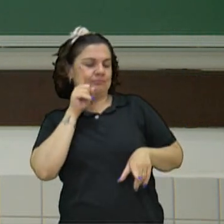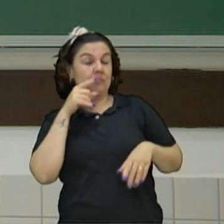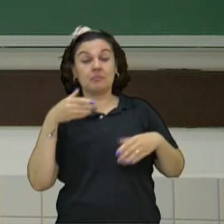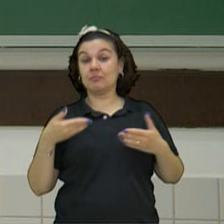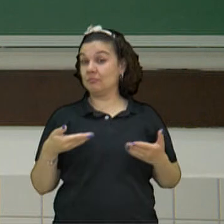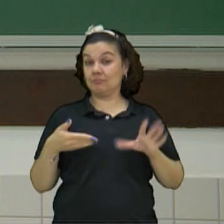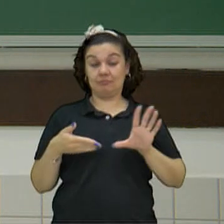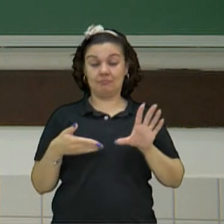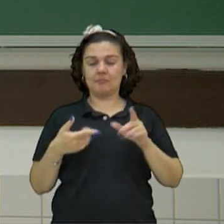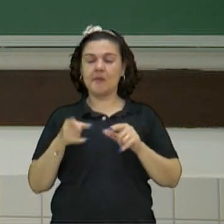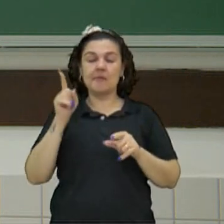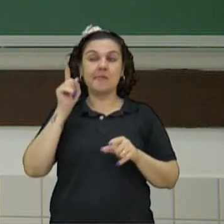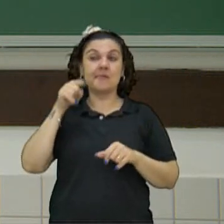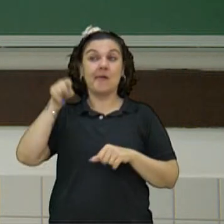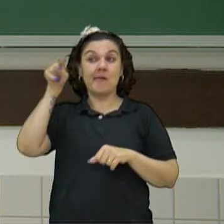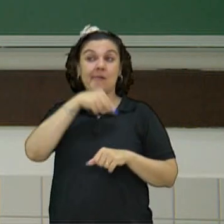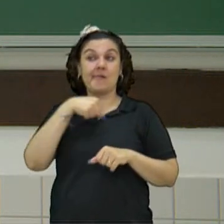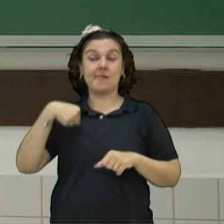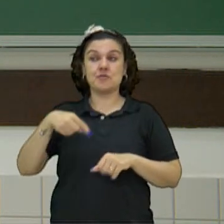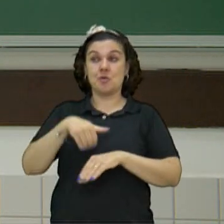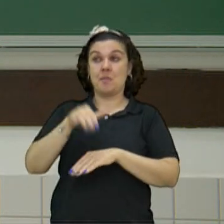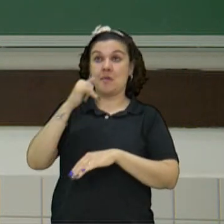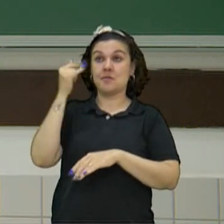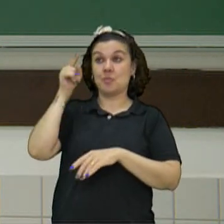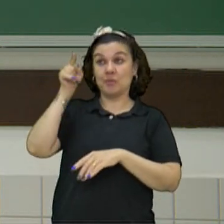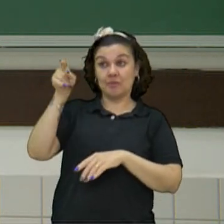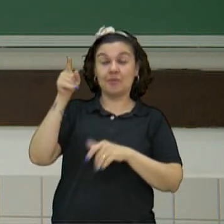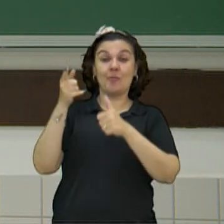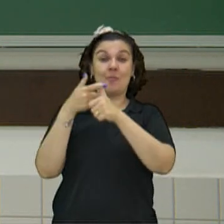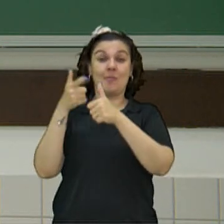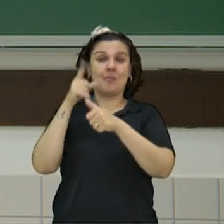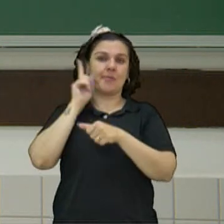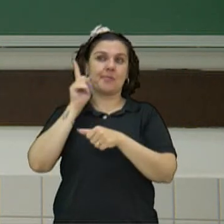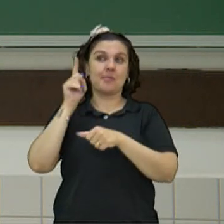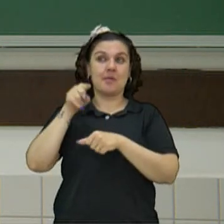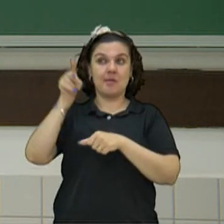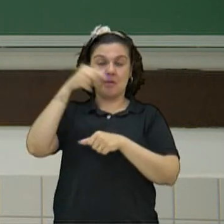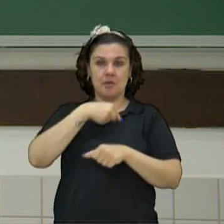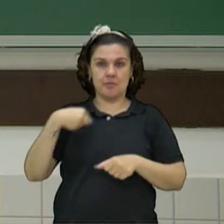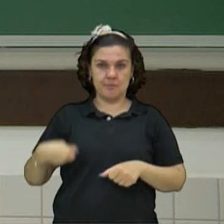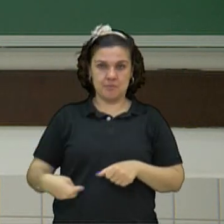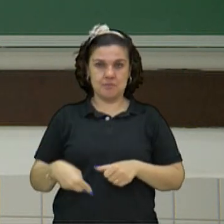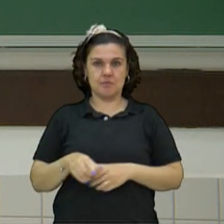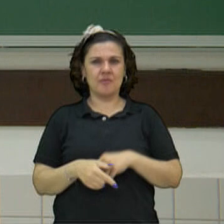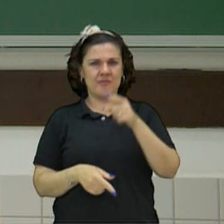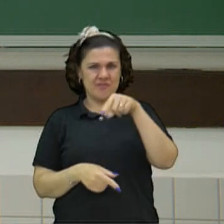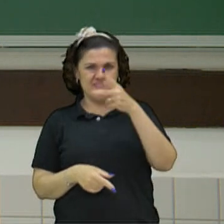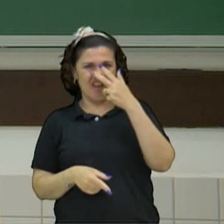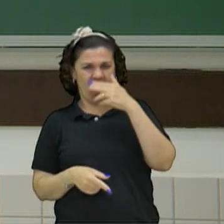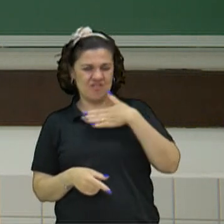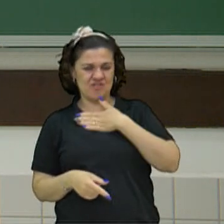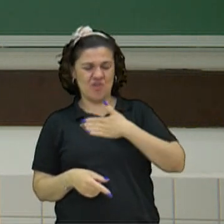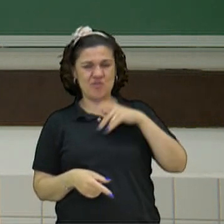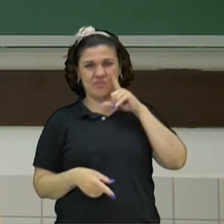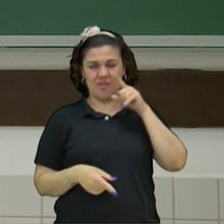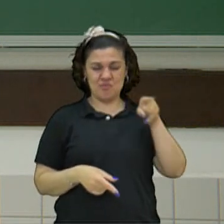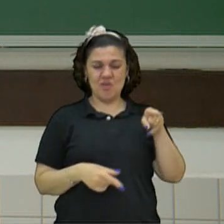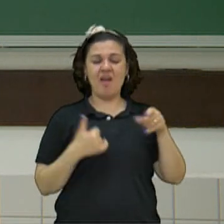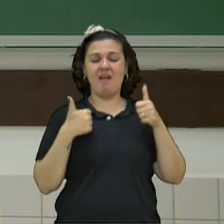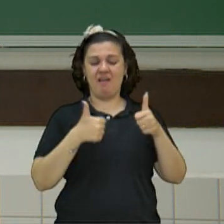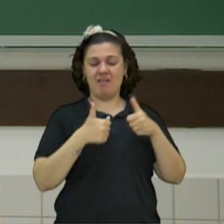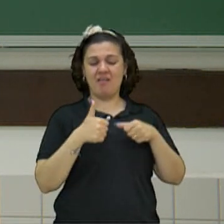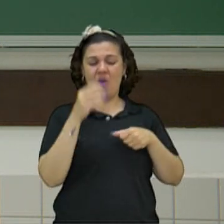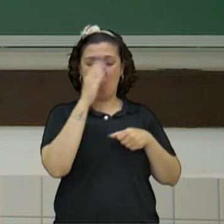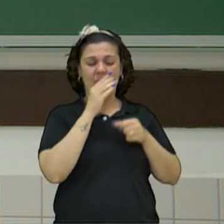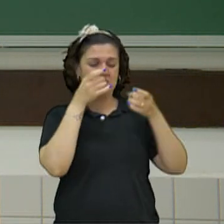tornou mais importante para nós, deixando os Estados Unidos de lado. Você acha que os Estados Unidos gostaram dessa mudança?